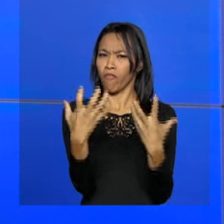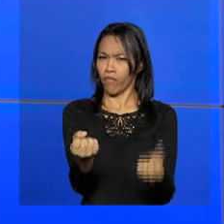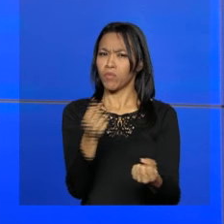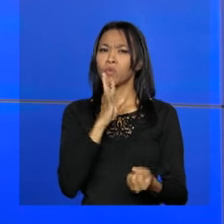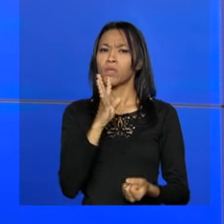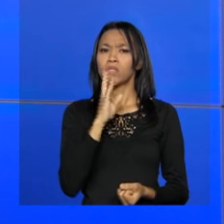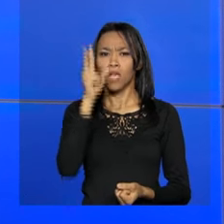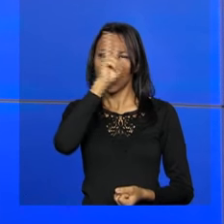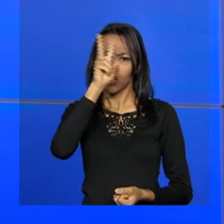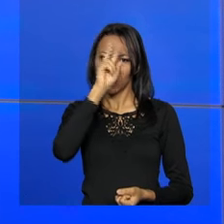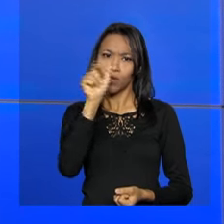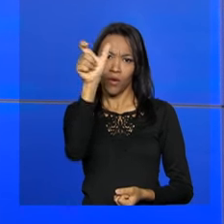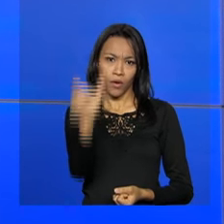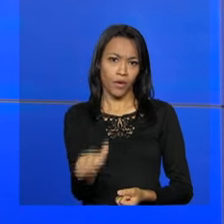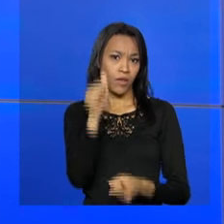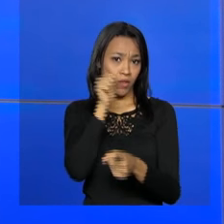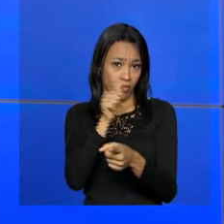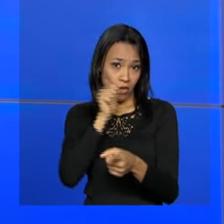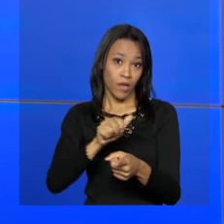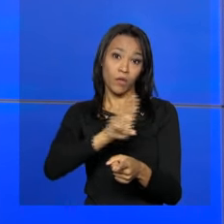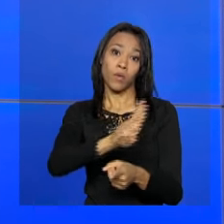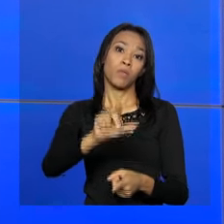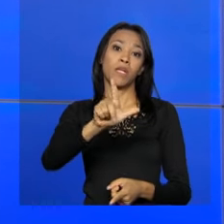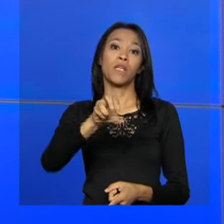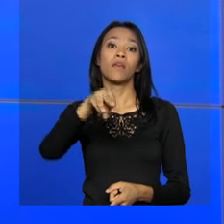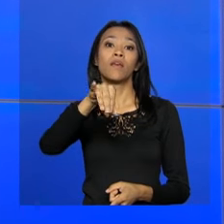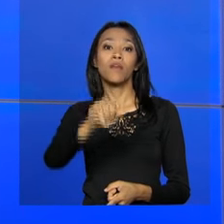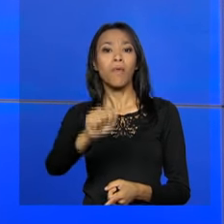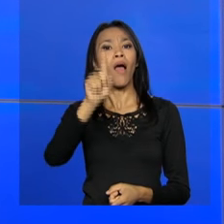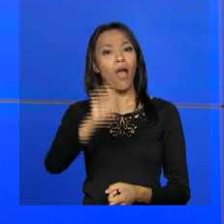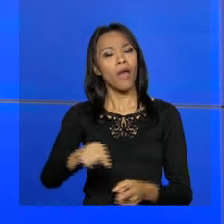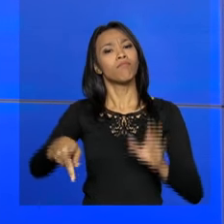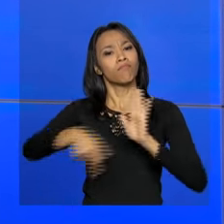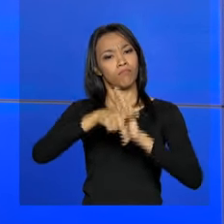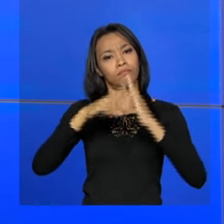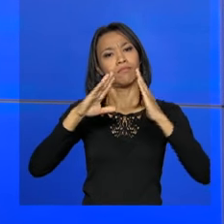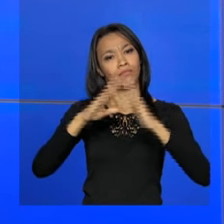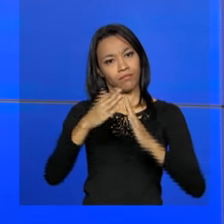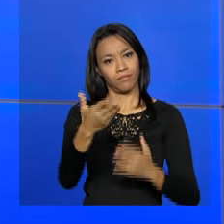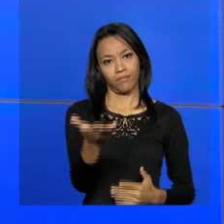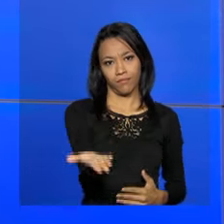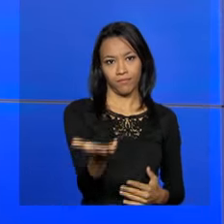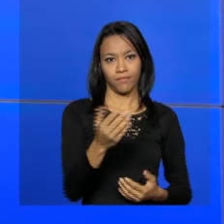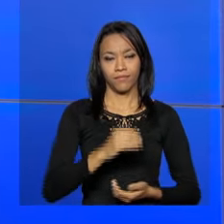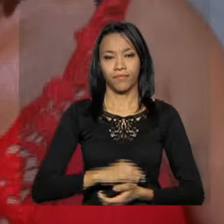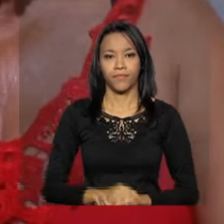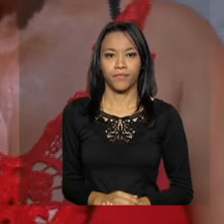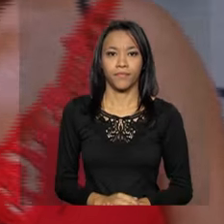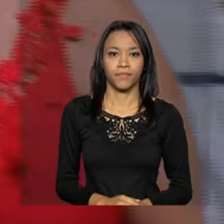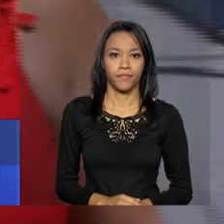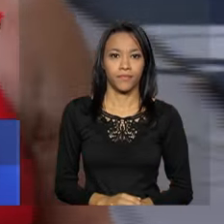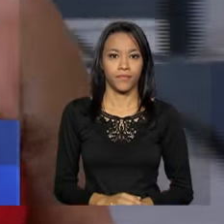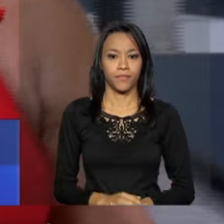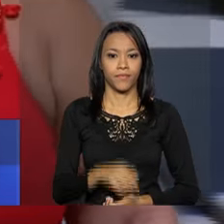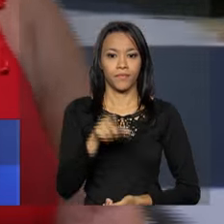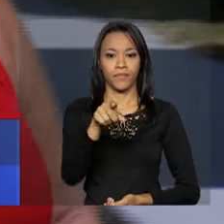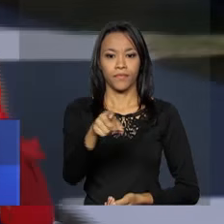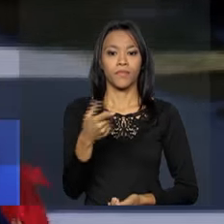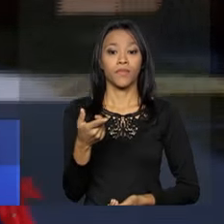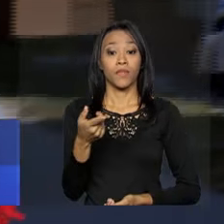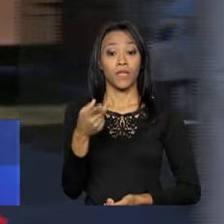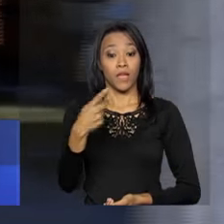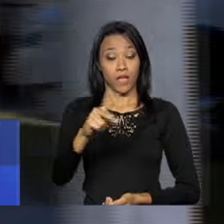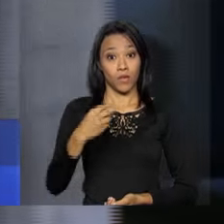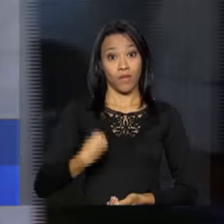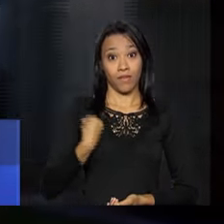agora a história da carioca Rosimari Lima, dona de um dos imóveis do programa habitacional. O caminho de